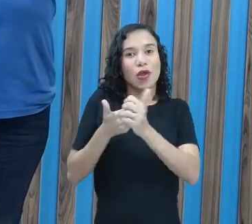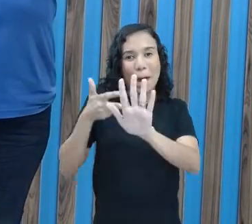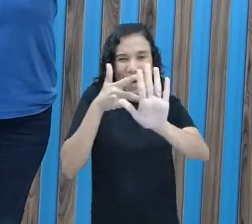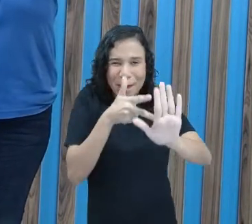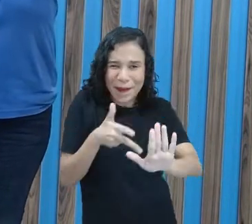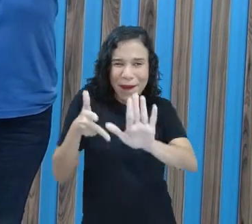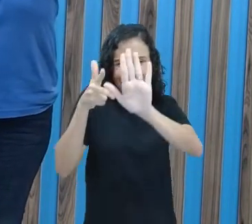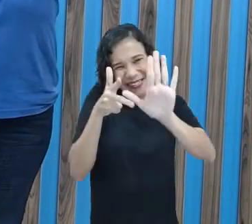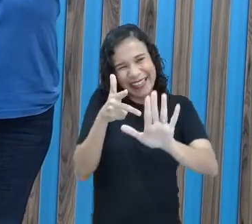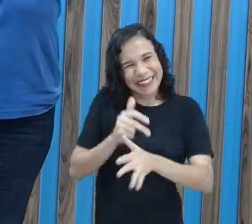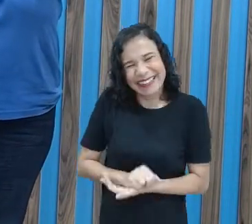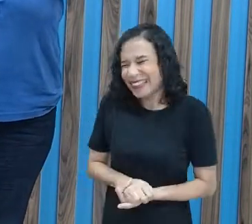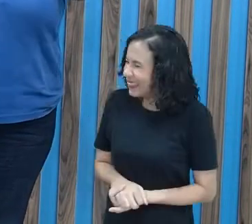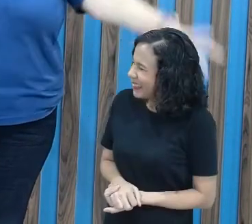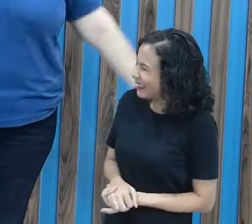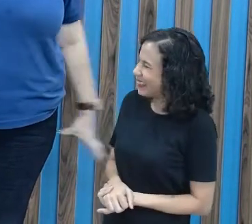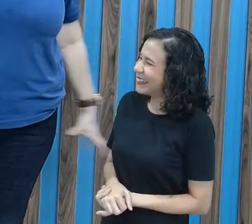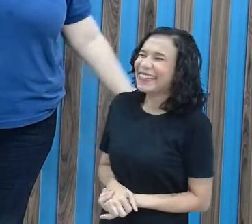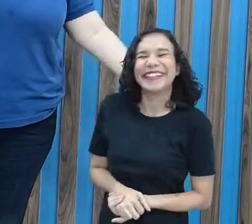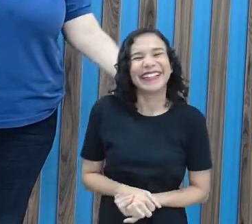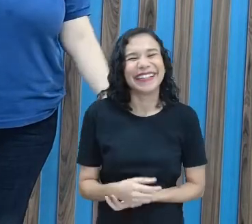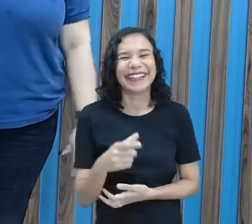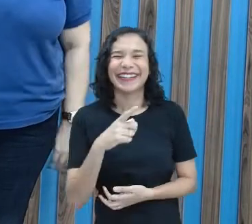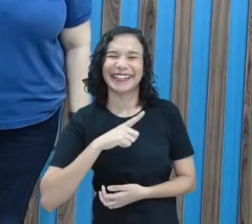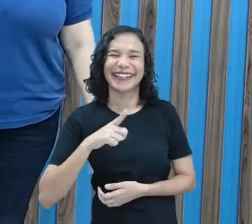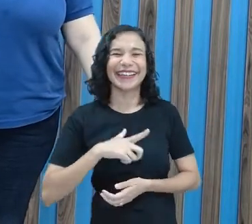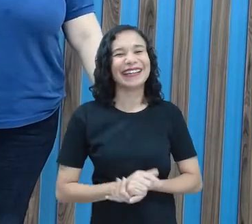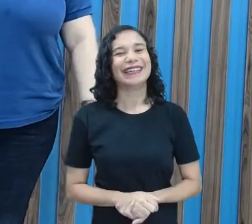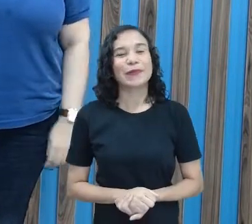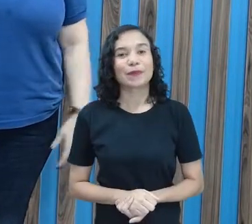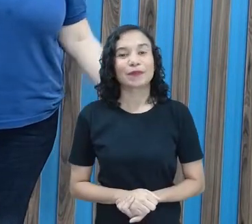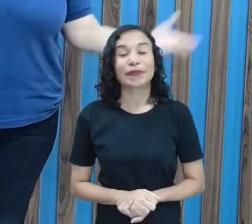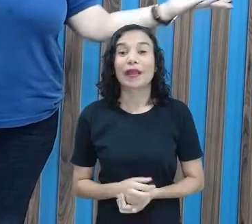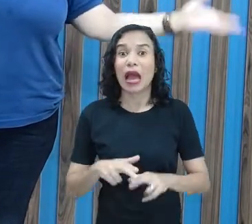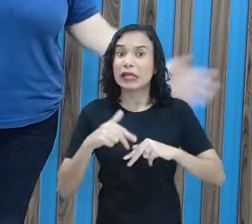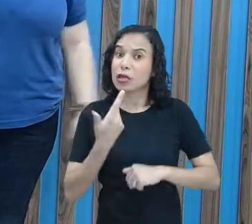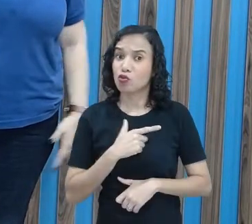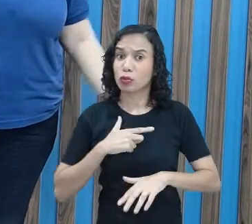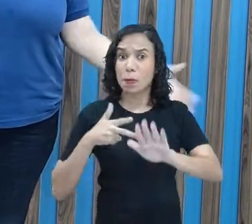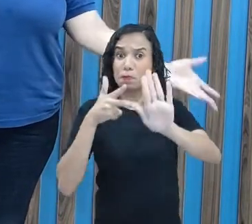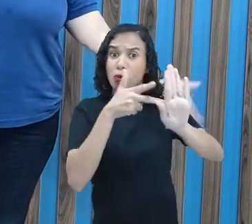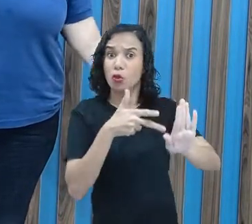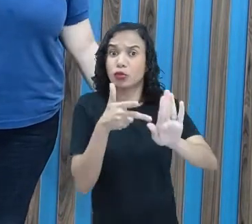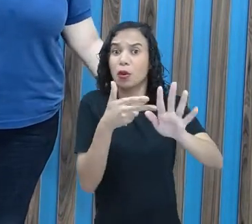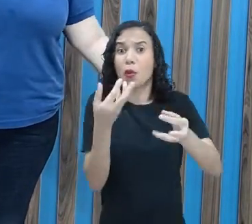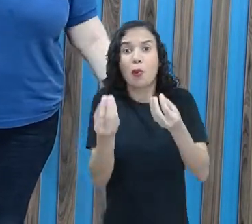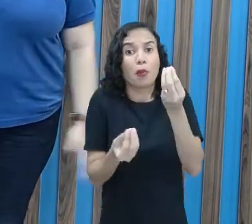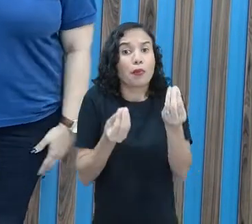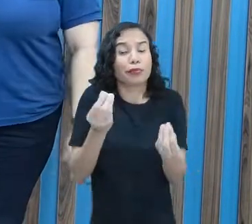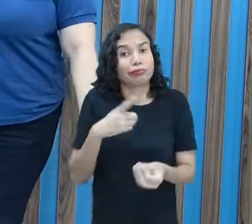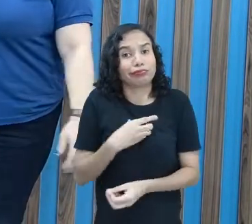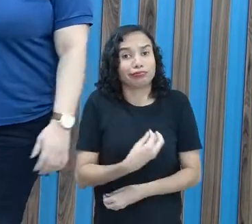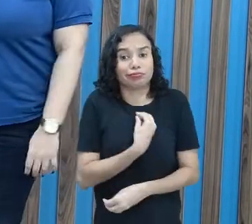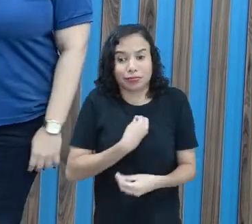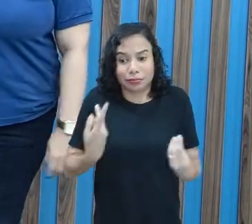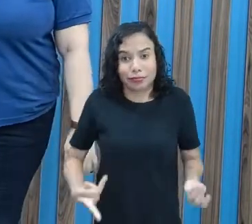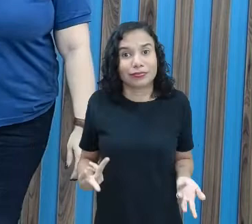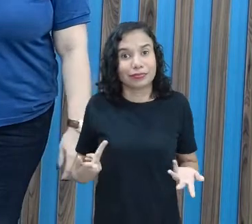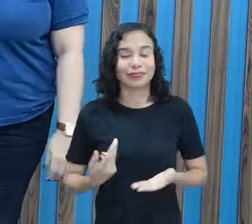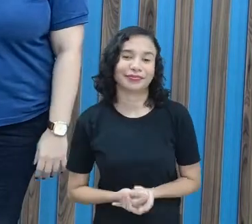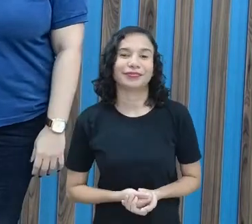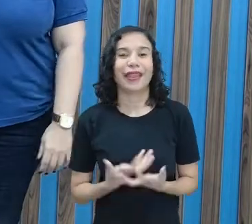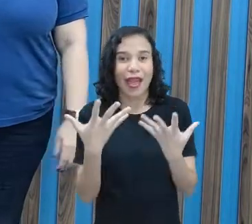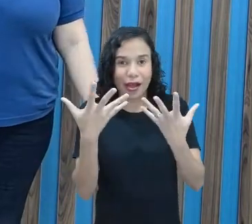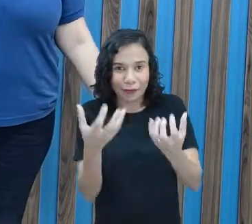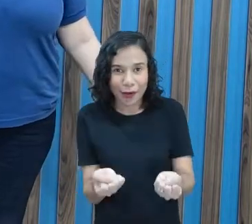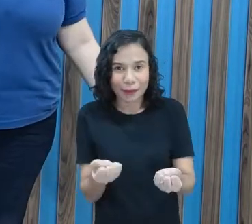né, gente? Ó, coração para eles, né, Heleno? Com certeza. Se não fossem os meninos, a gente também não tava aqui, né? Então, vamos